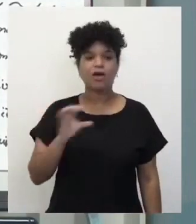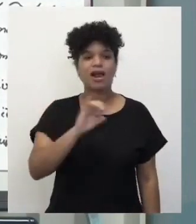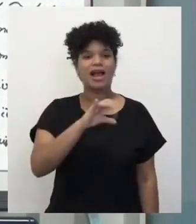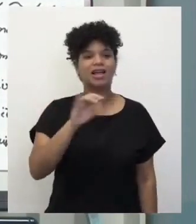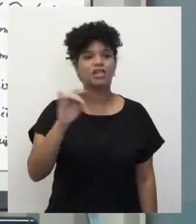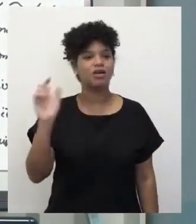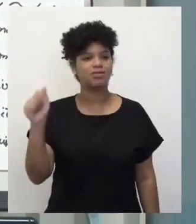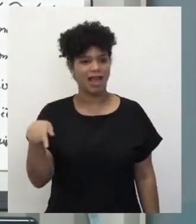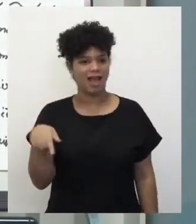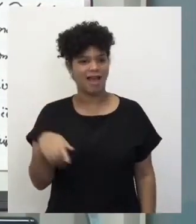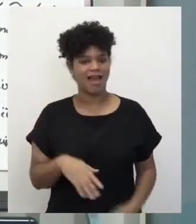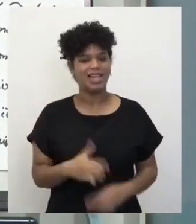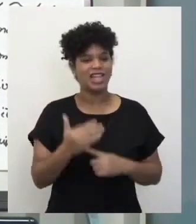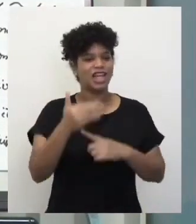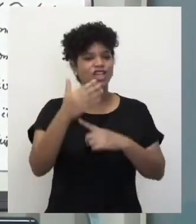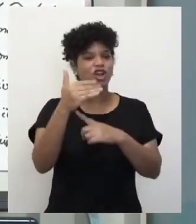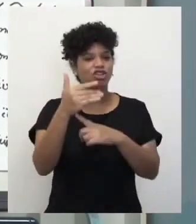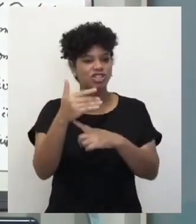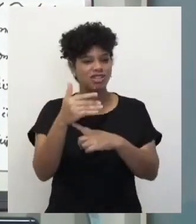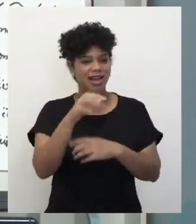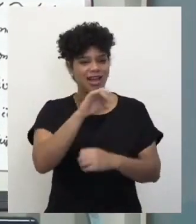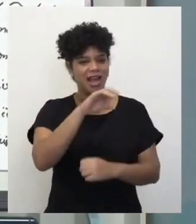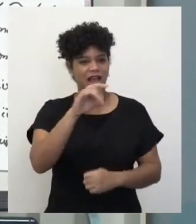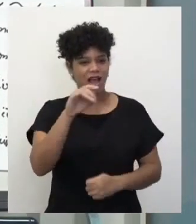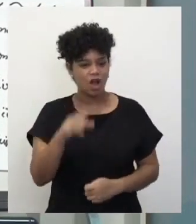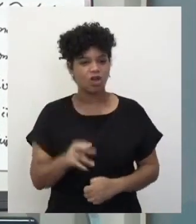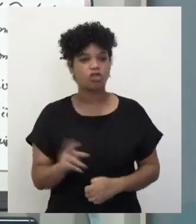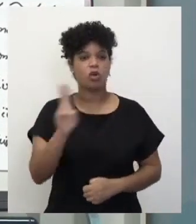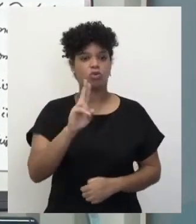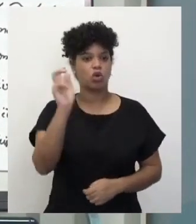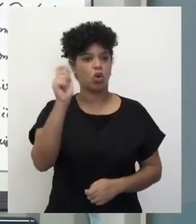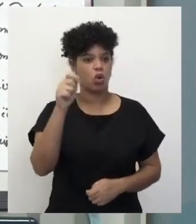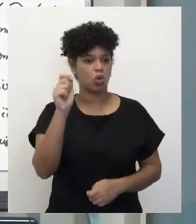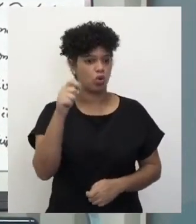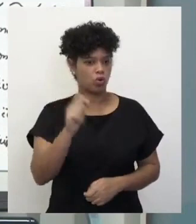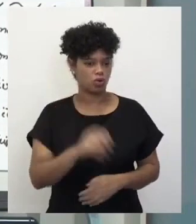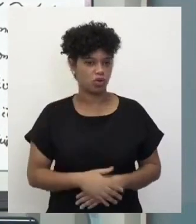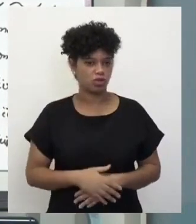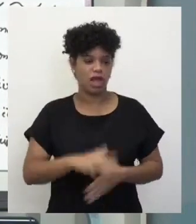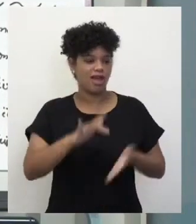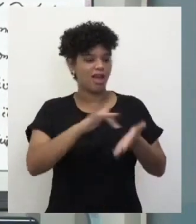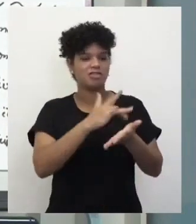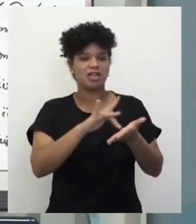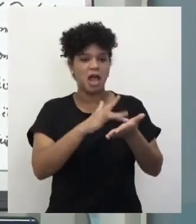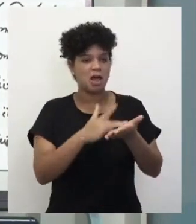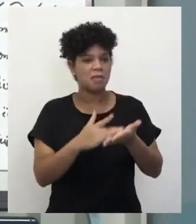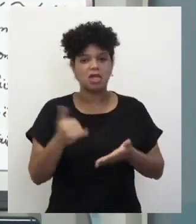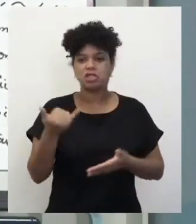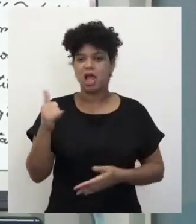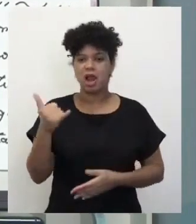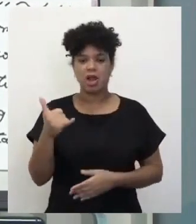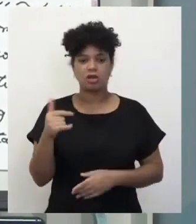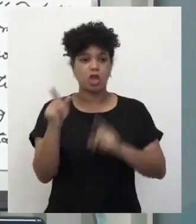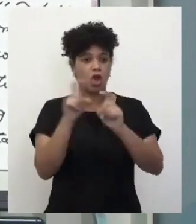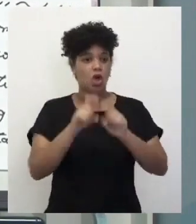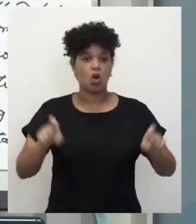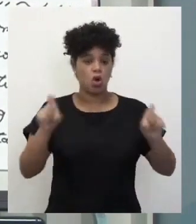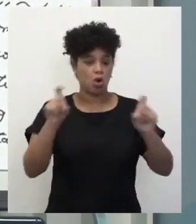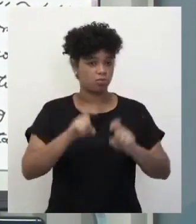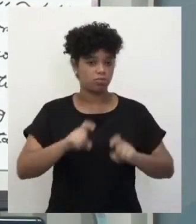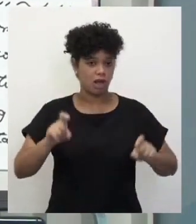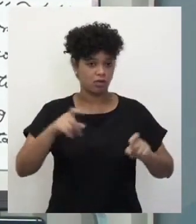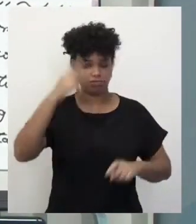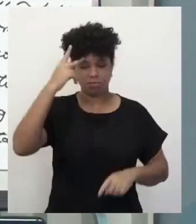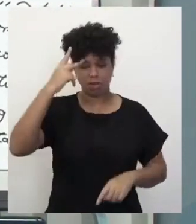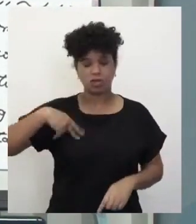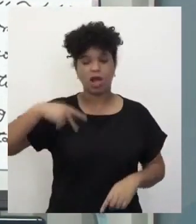uso da tecnologia, né? Então as pessoas estão utilizando aí seus tablets, seus celulares, seus computadores pessoais